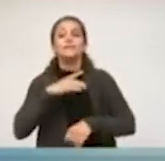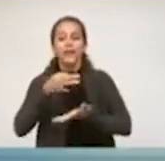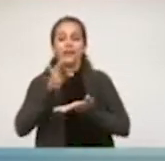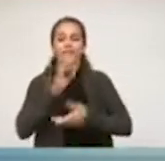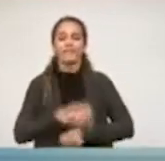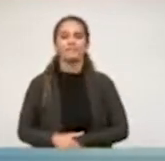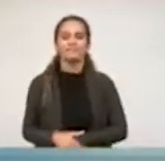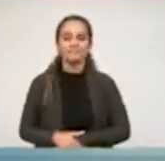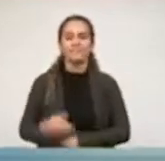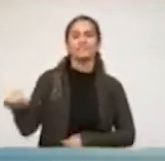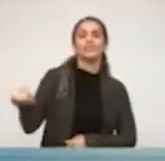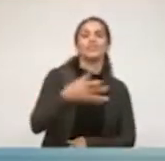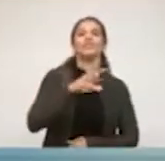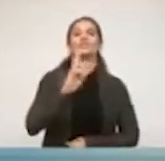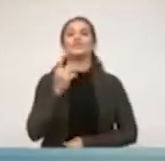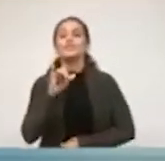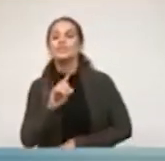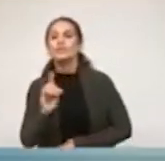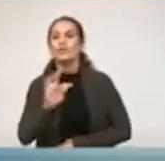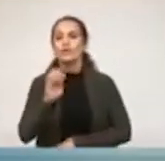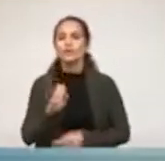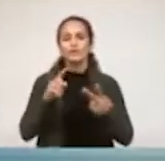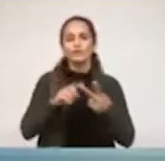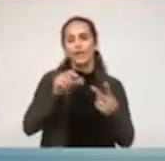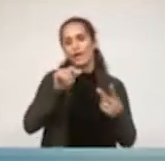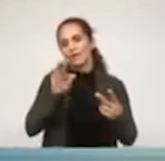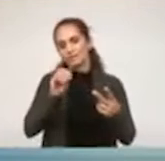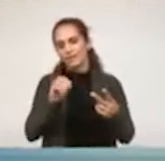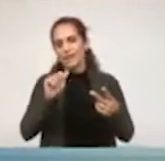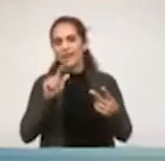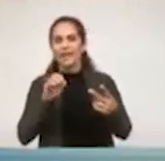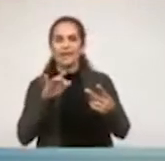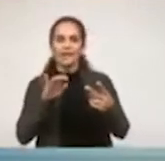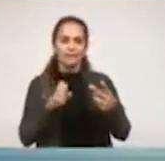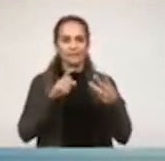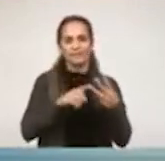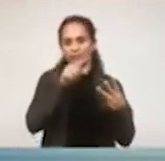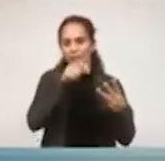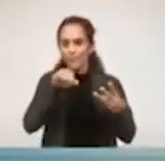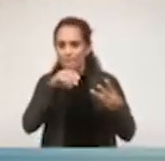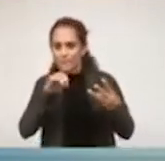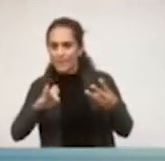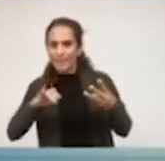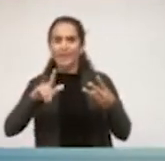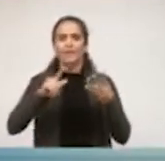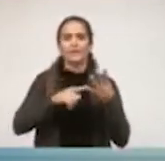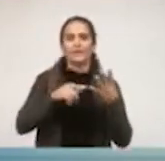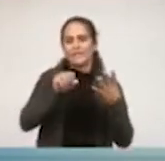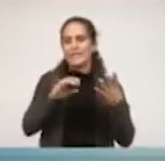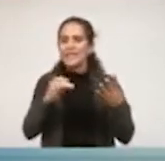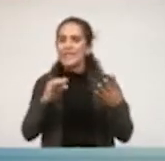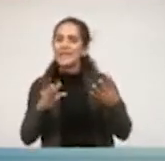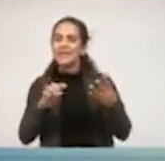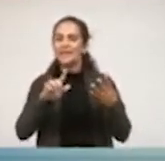estado Novo Horizonte d'Oeste Nova Brasilândia Alto Alegre São Miguel do Guaporé Seringueiras e os municípios